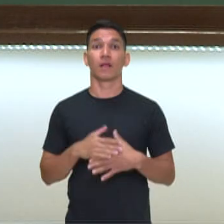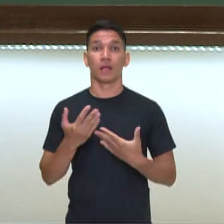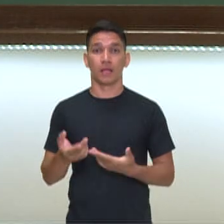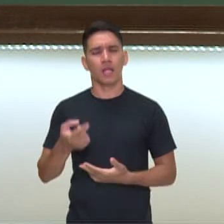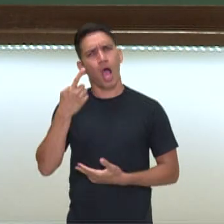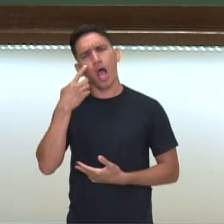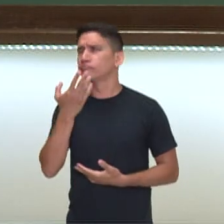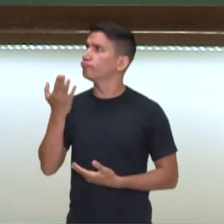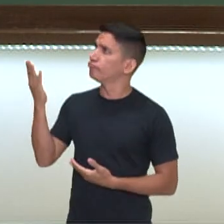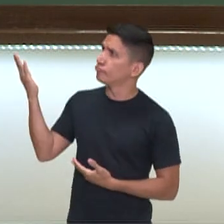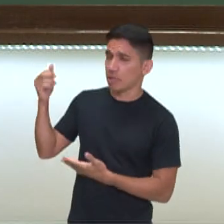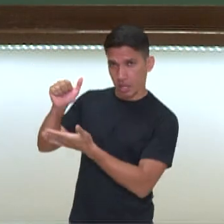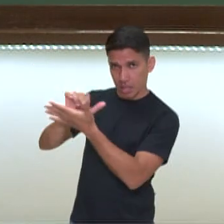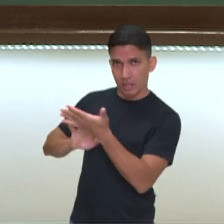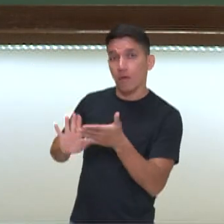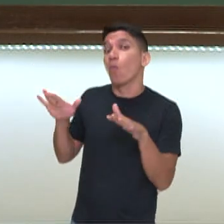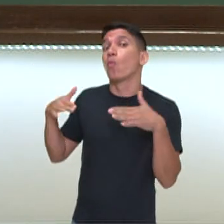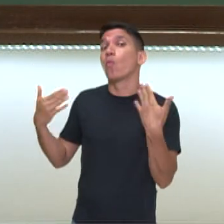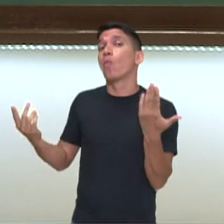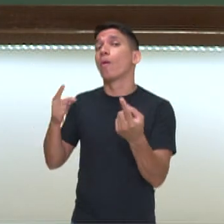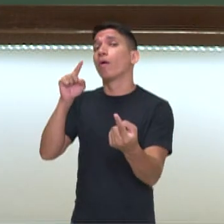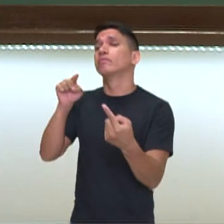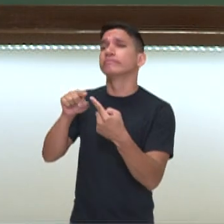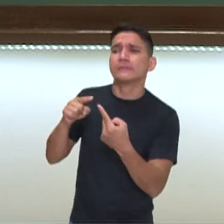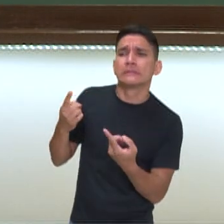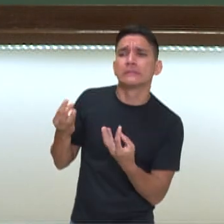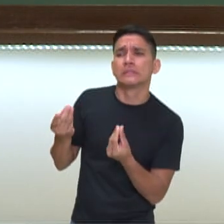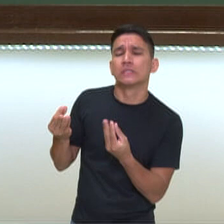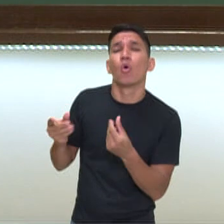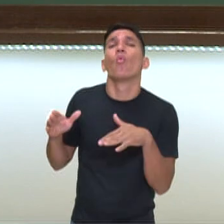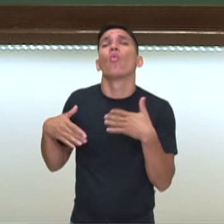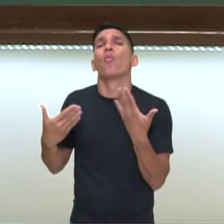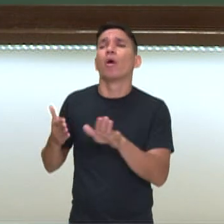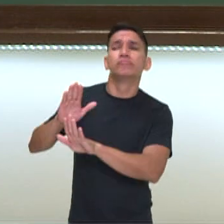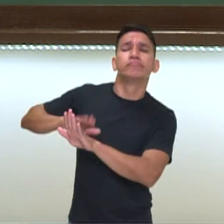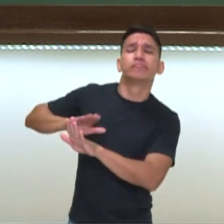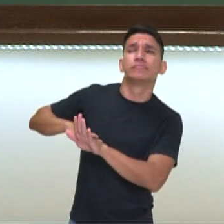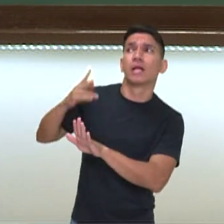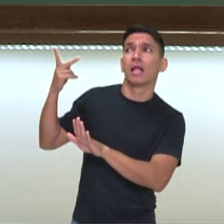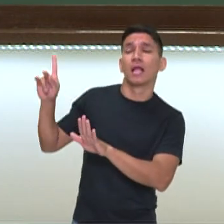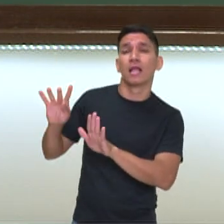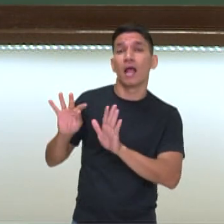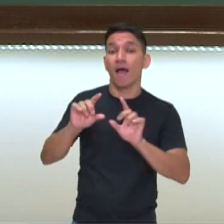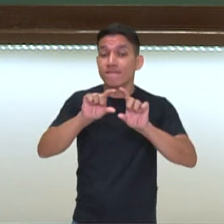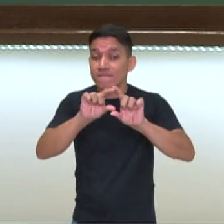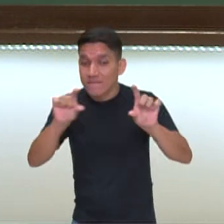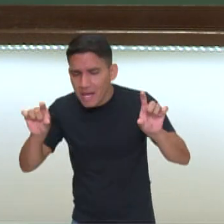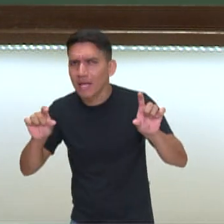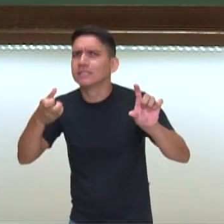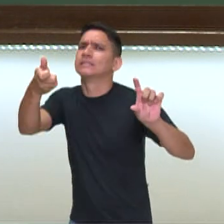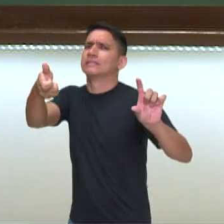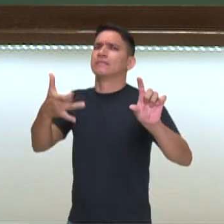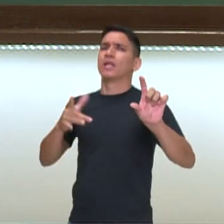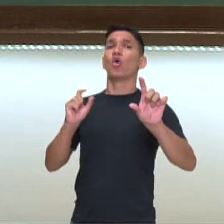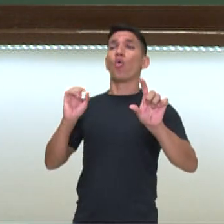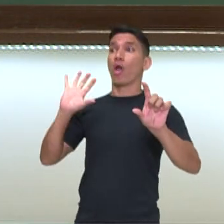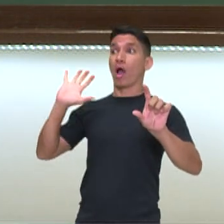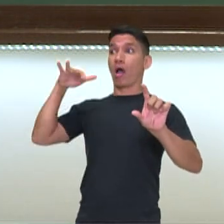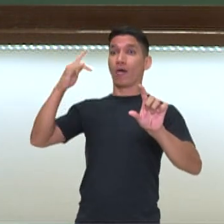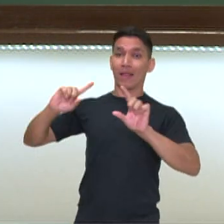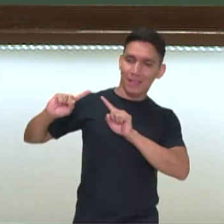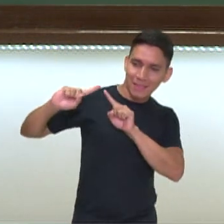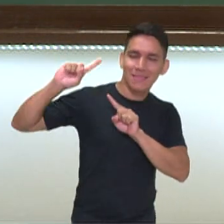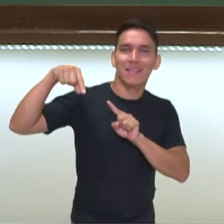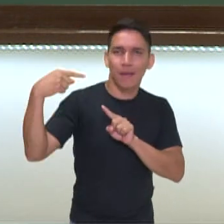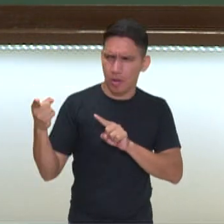observando o nosso exercício, qual é a ideia ou qual frase nos diz o que acontece depois, né, de tudo que acontece, que ela